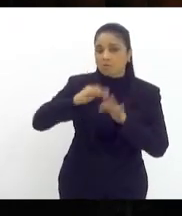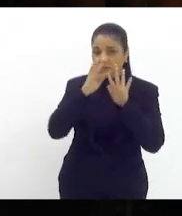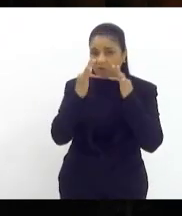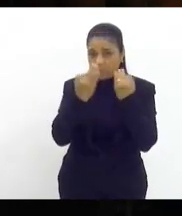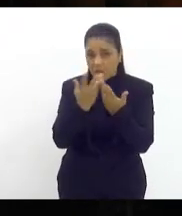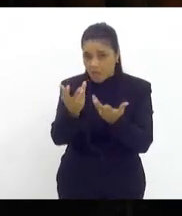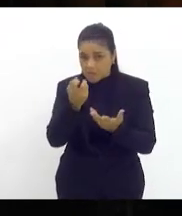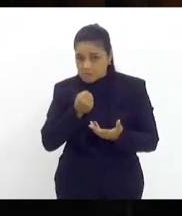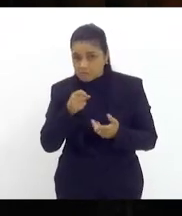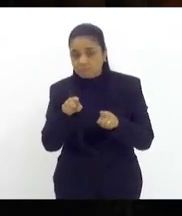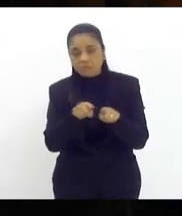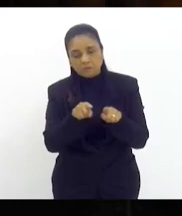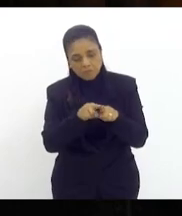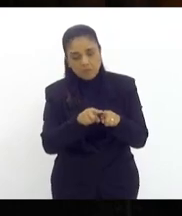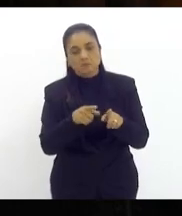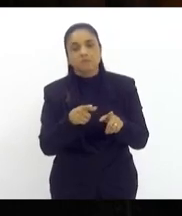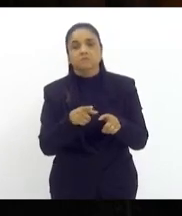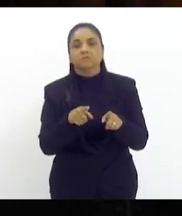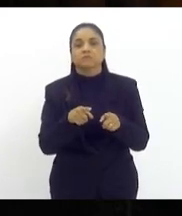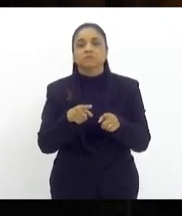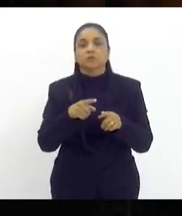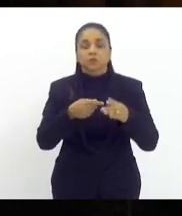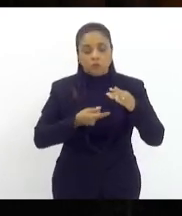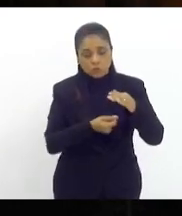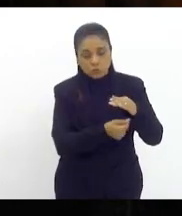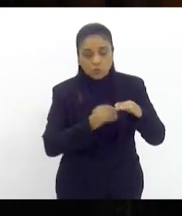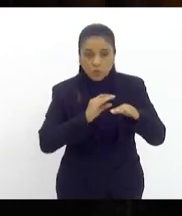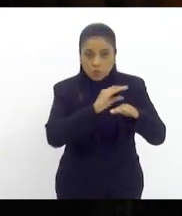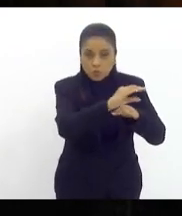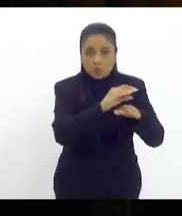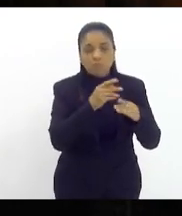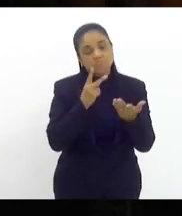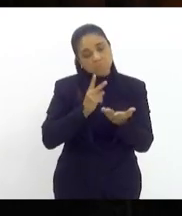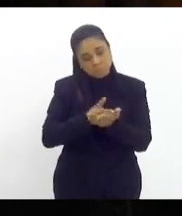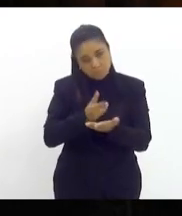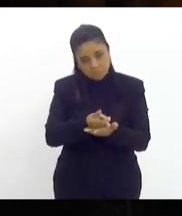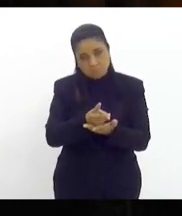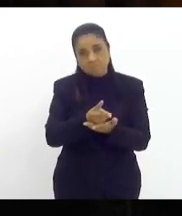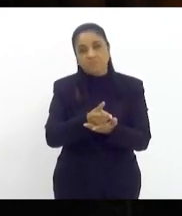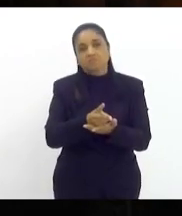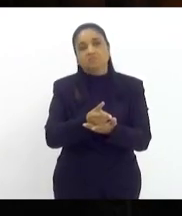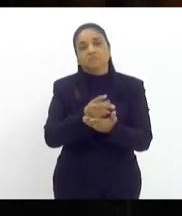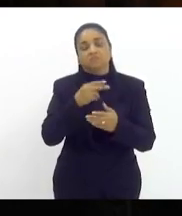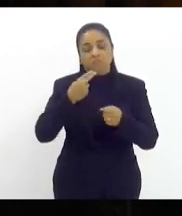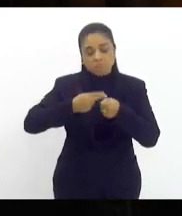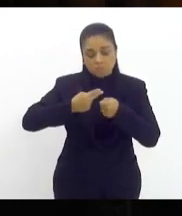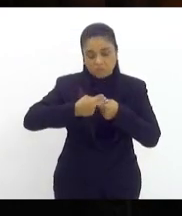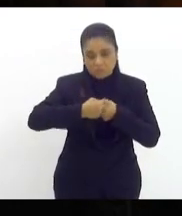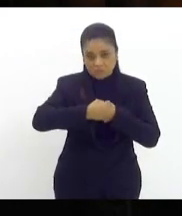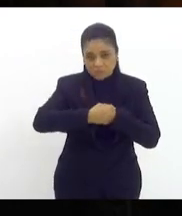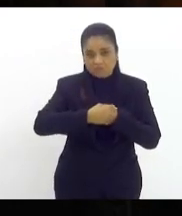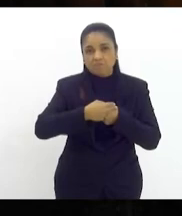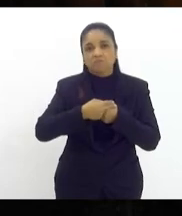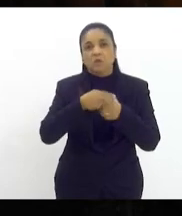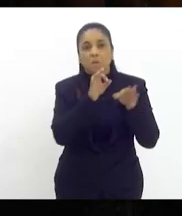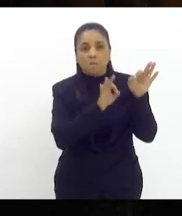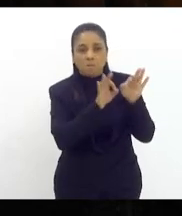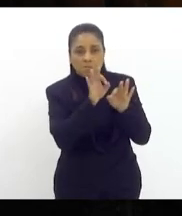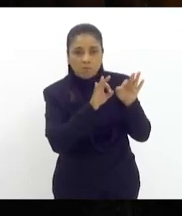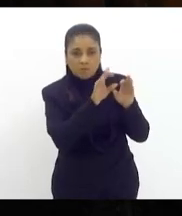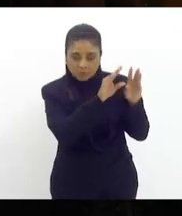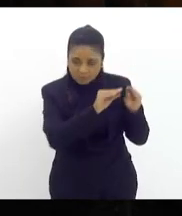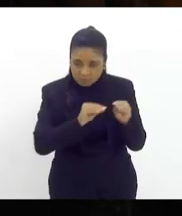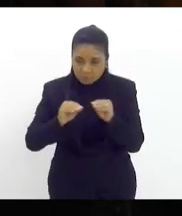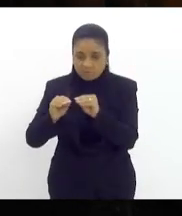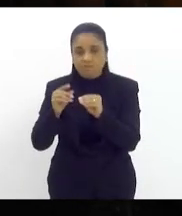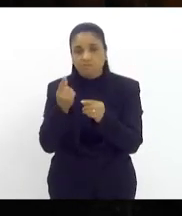possa garantir o benefício o Super RJ precisa ser permanente em vários municípios nós temos programas de transferência de